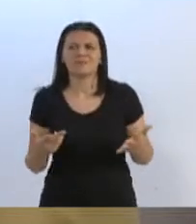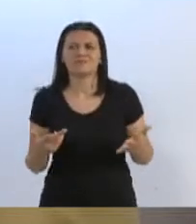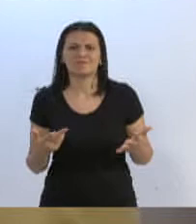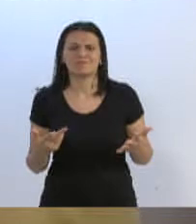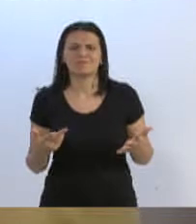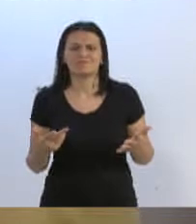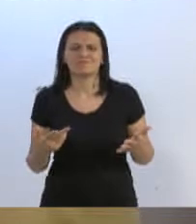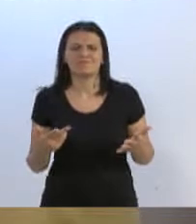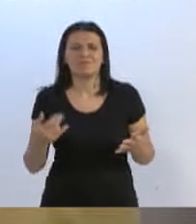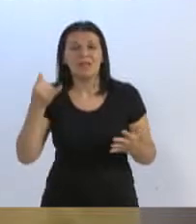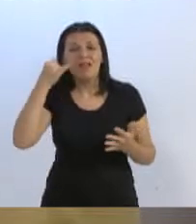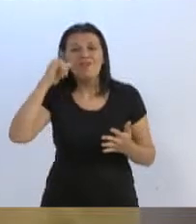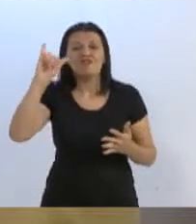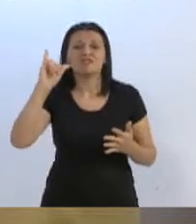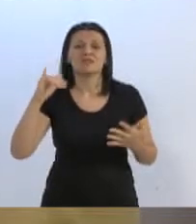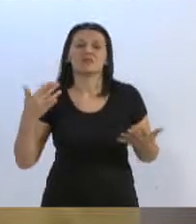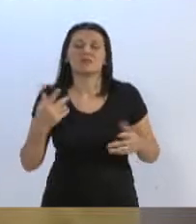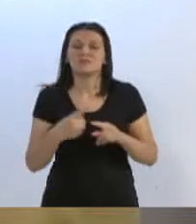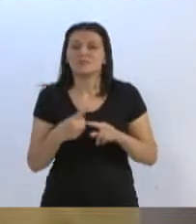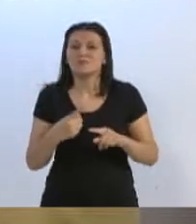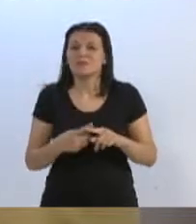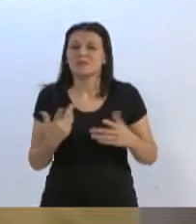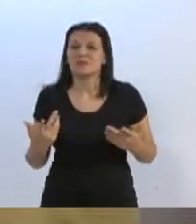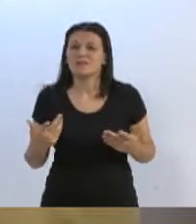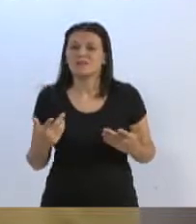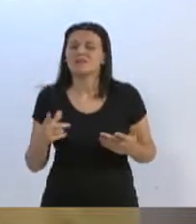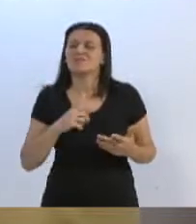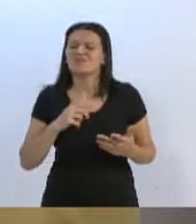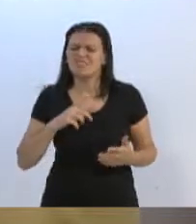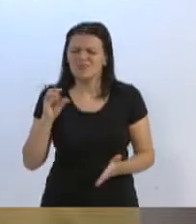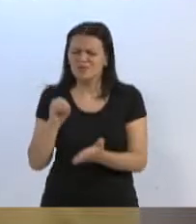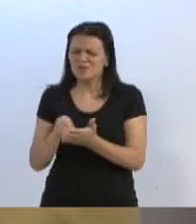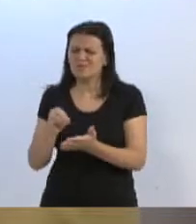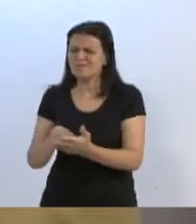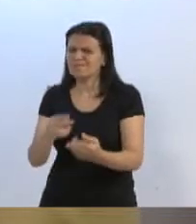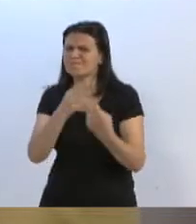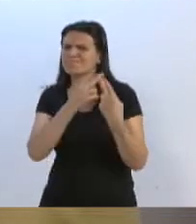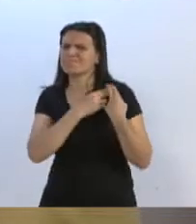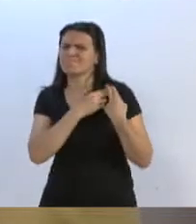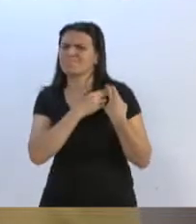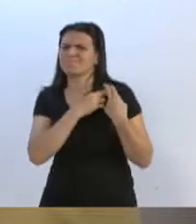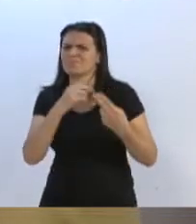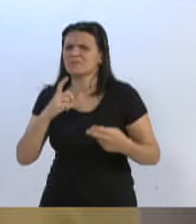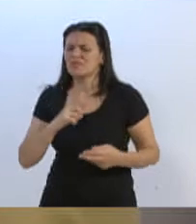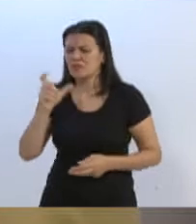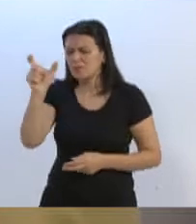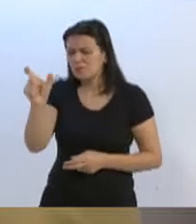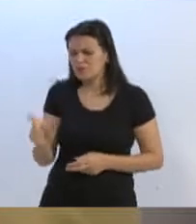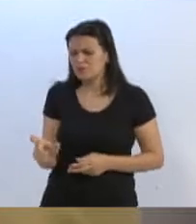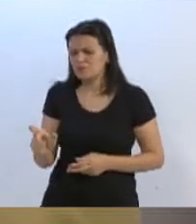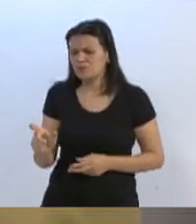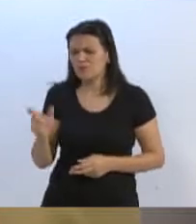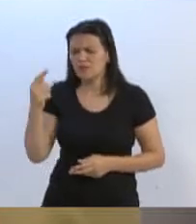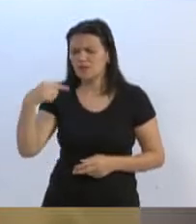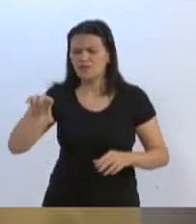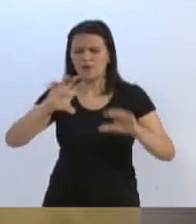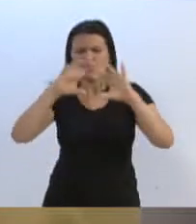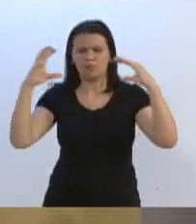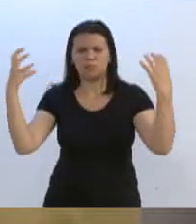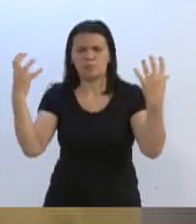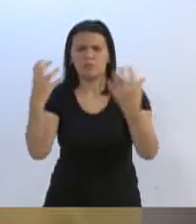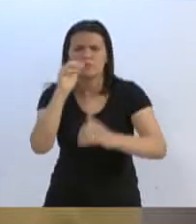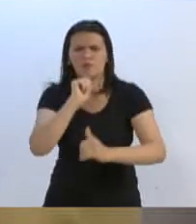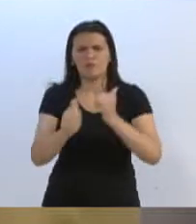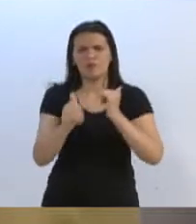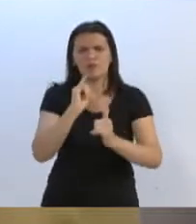nesse caminho de prevenir porque certamente tem o responsável também tem aquele que vai lá para o estádio de futebol e vai beber e vai brigar